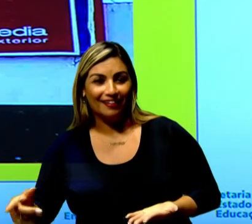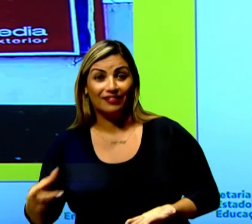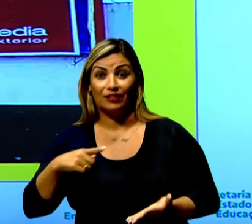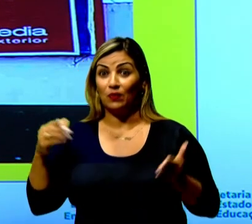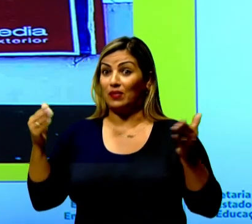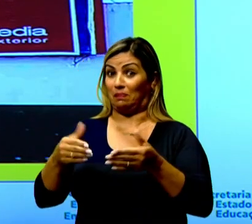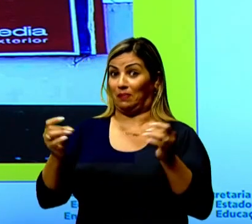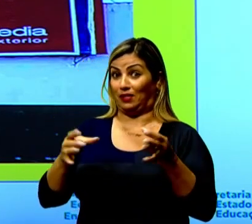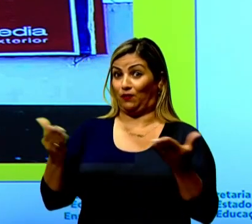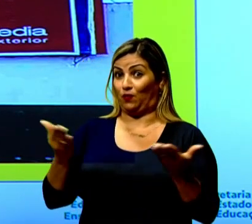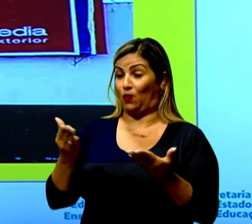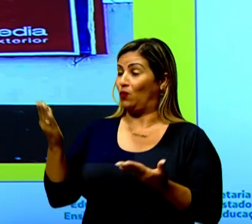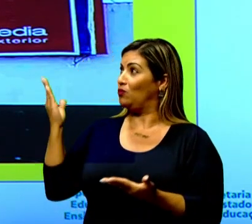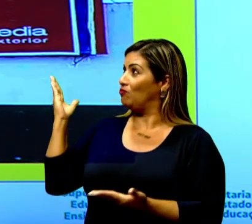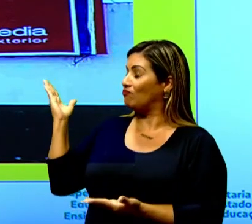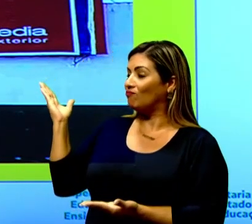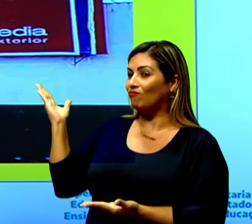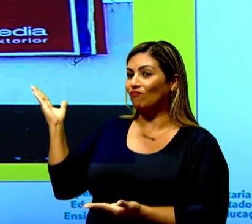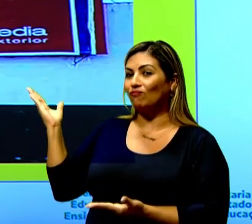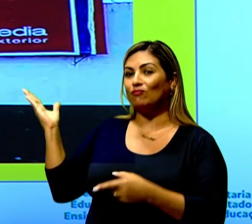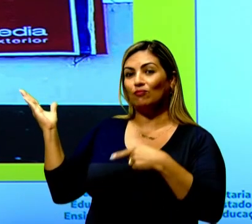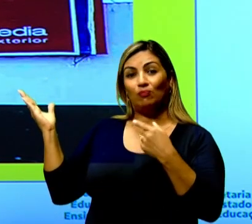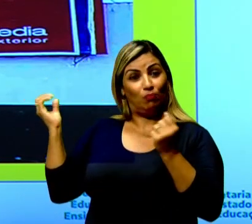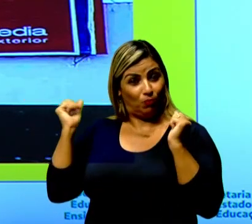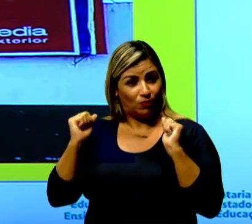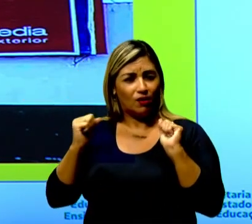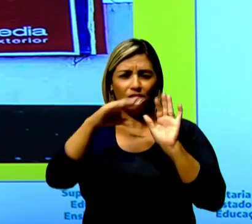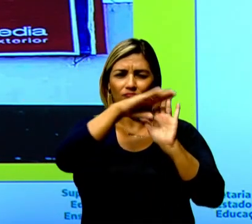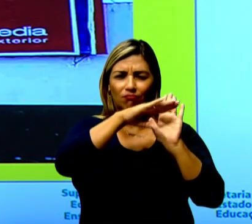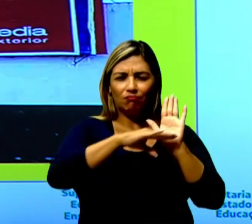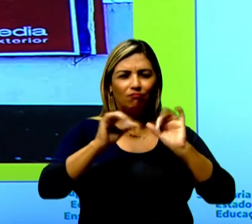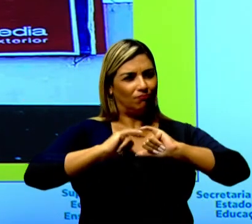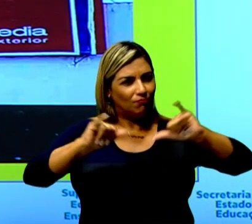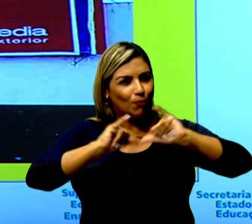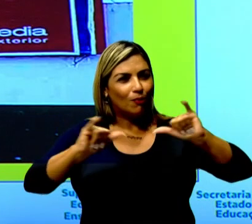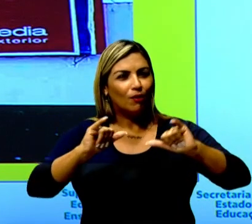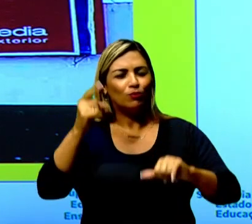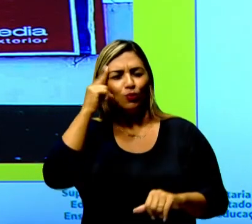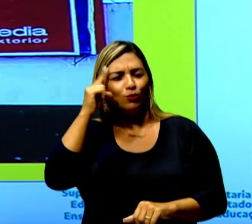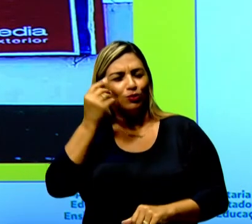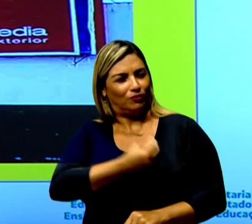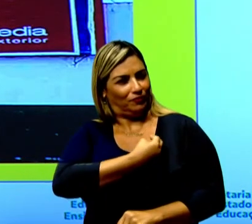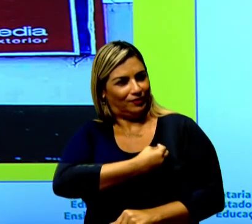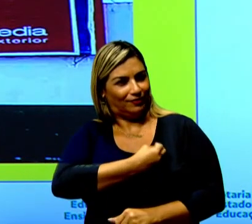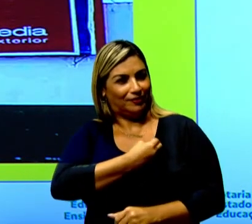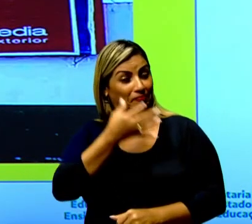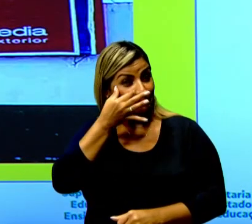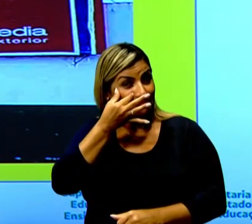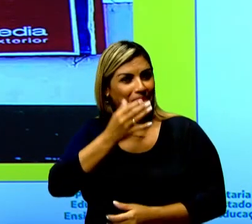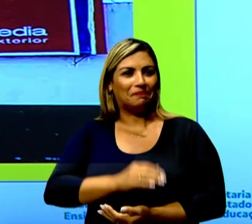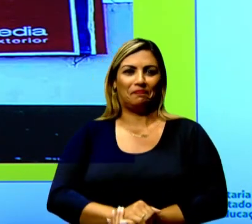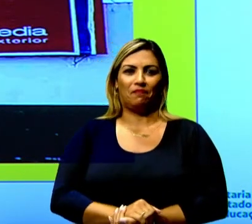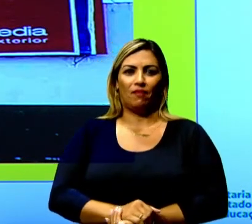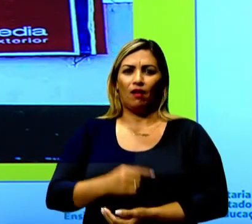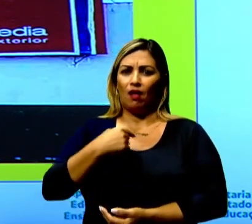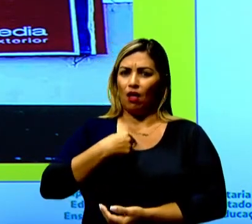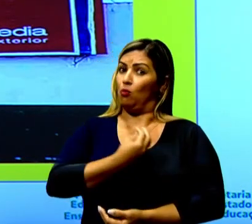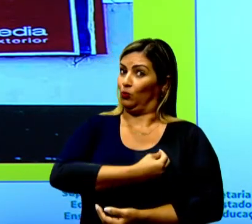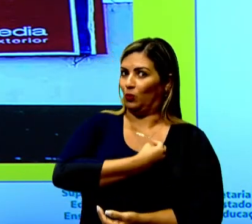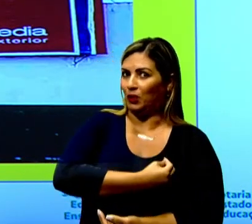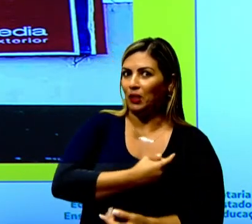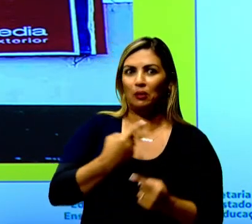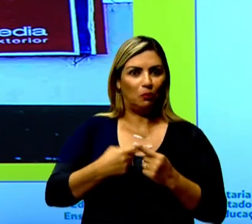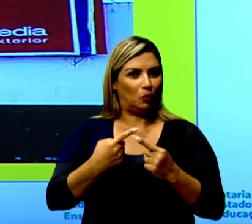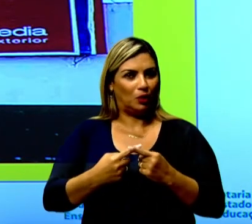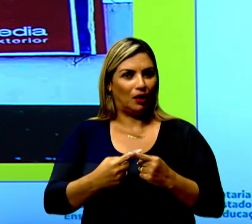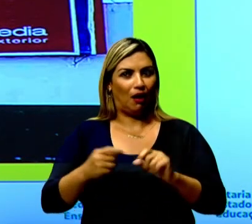aqui um bem específico para que ele pudesse como fazer uma propaganda de algo que permeiam nosso cotidiano eu tô aqui porque sou